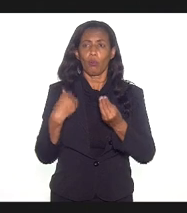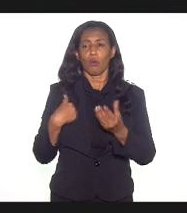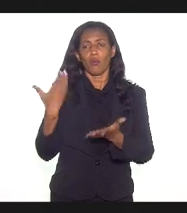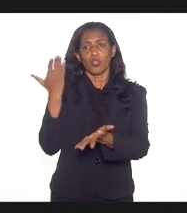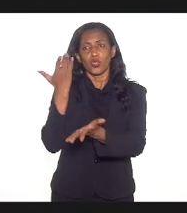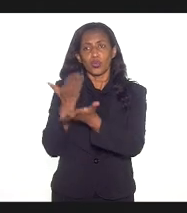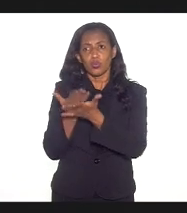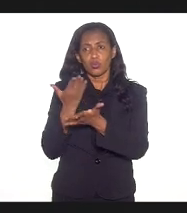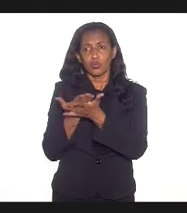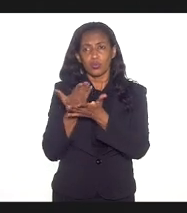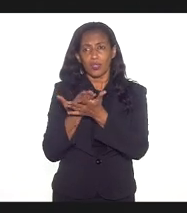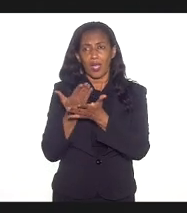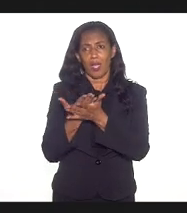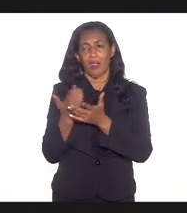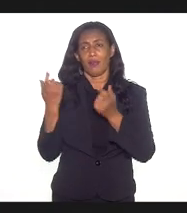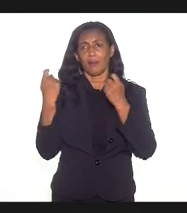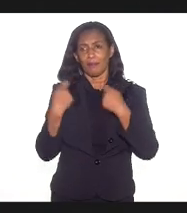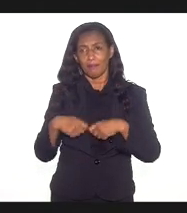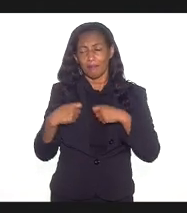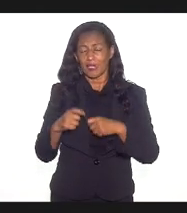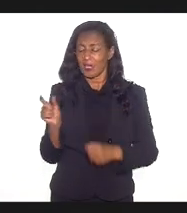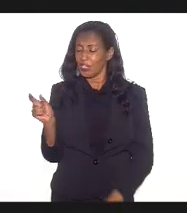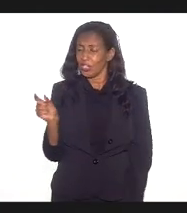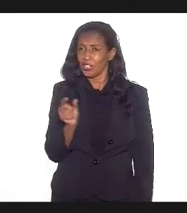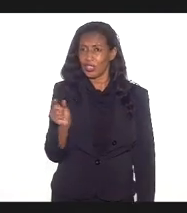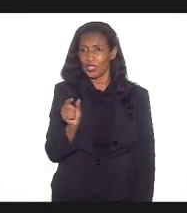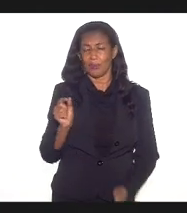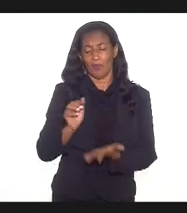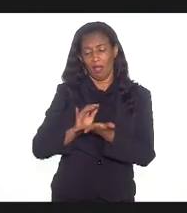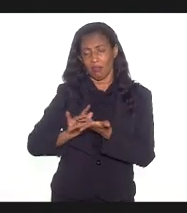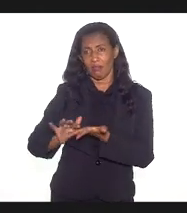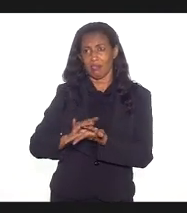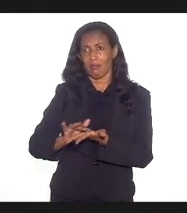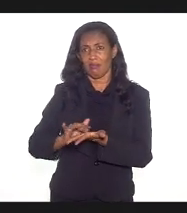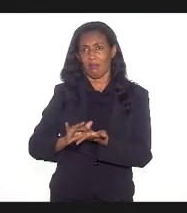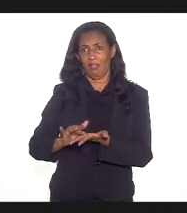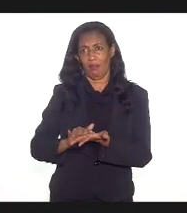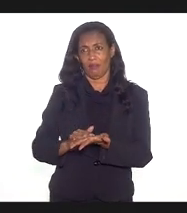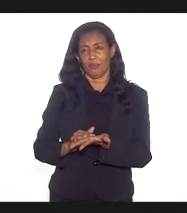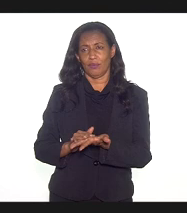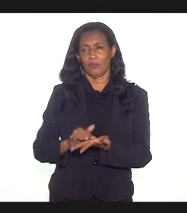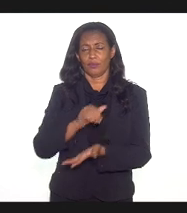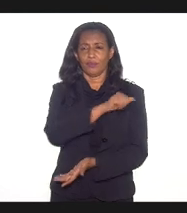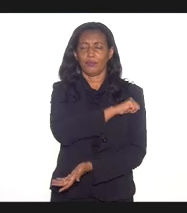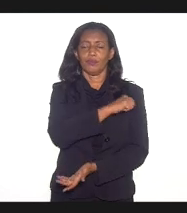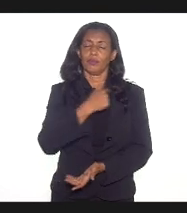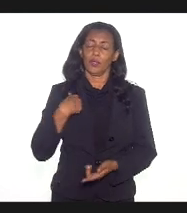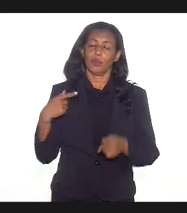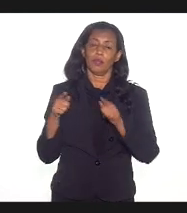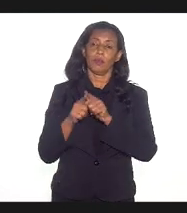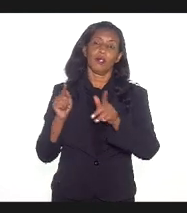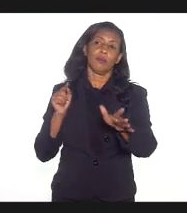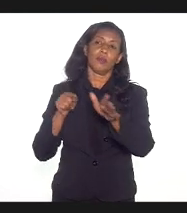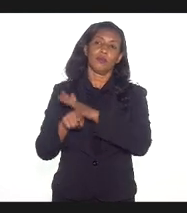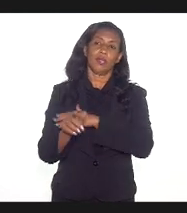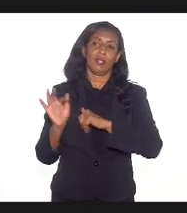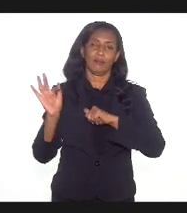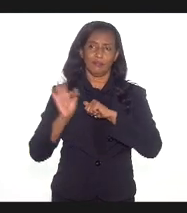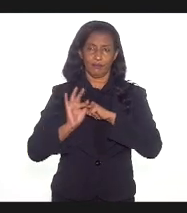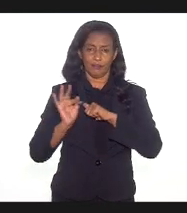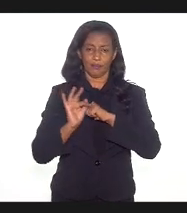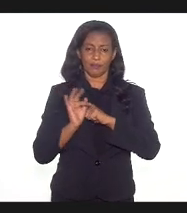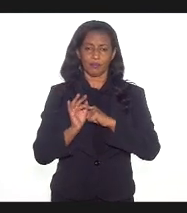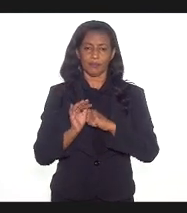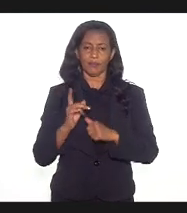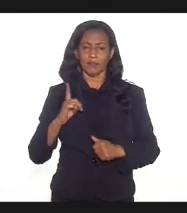não fosse pela inclusão digital, se não fosse doando chip e tablets para os estudantes? Eu também queria perguntar à Rede Fitec se